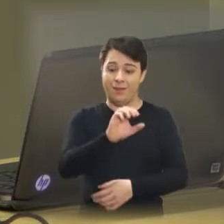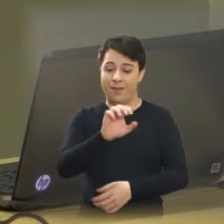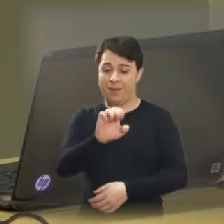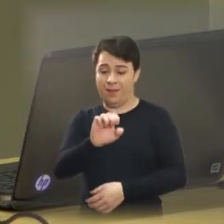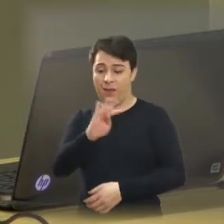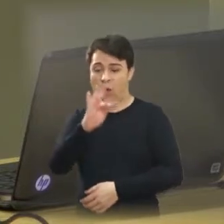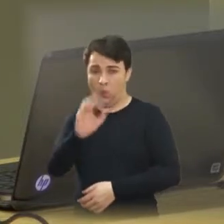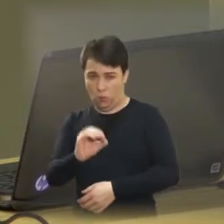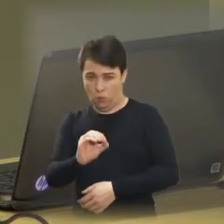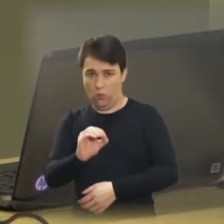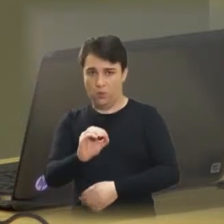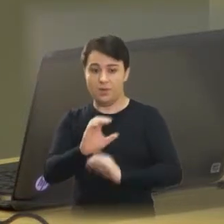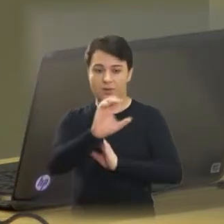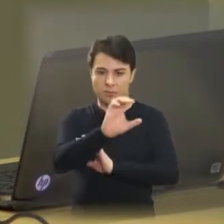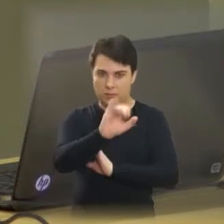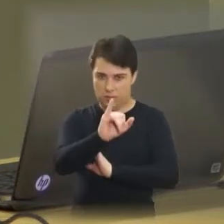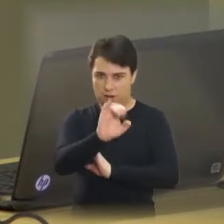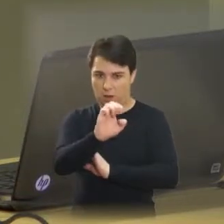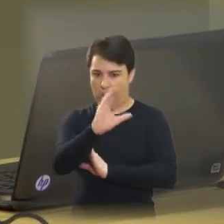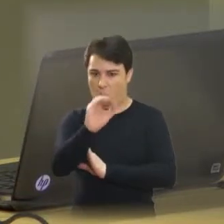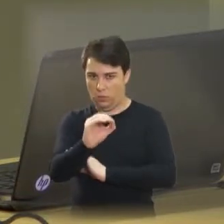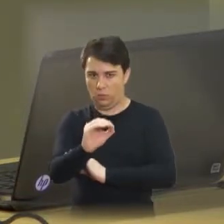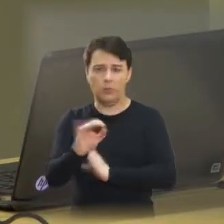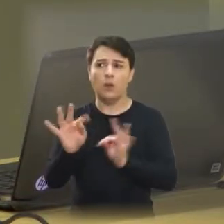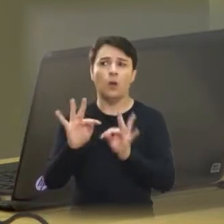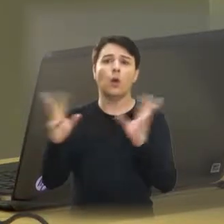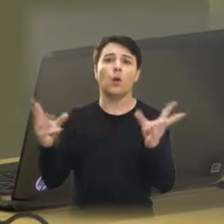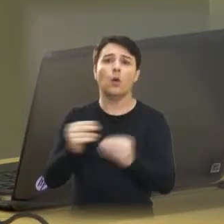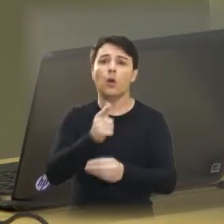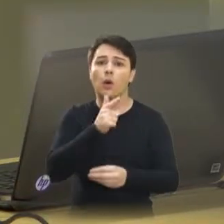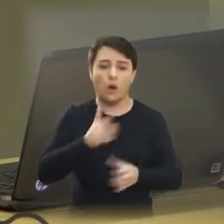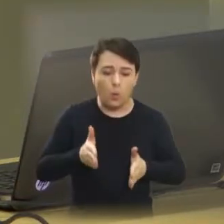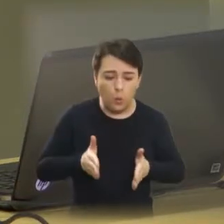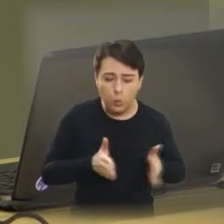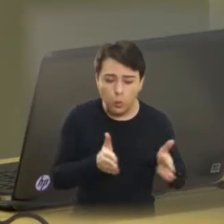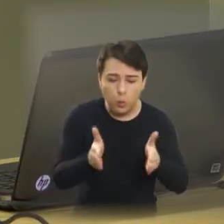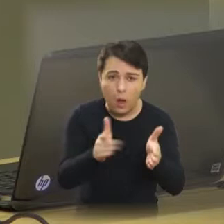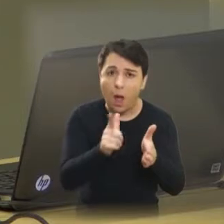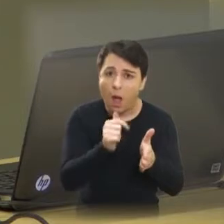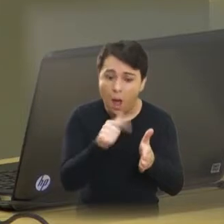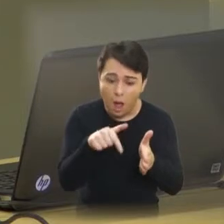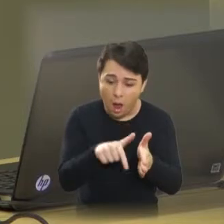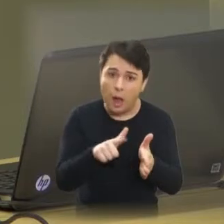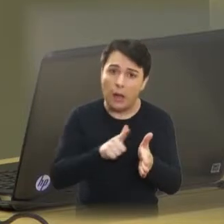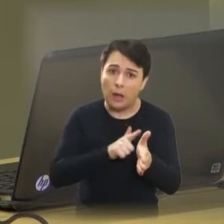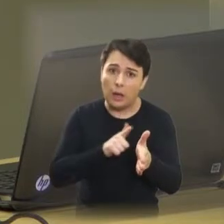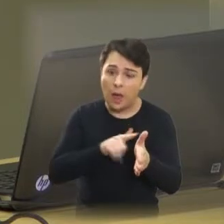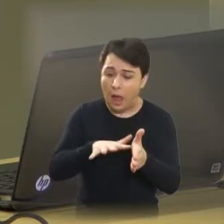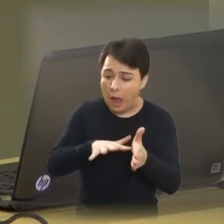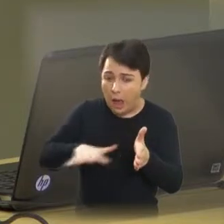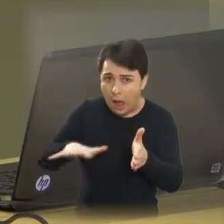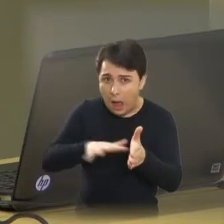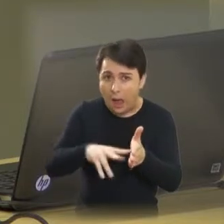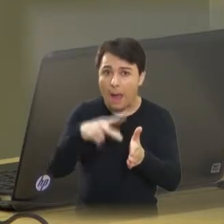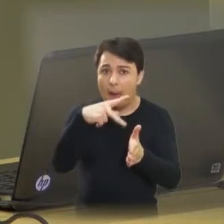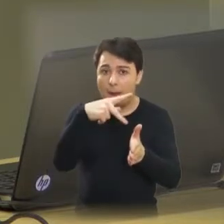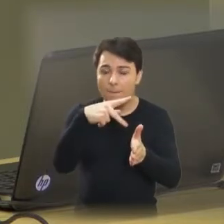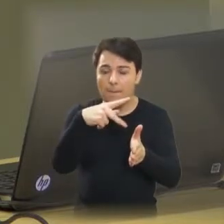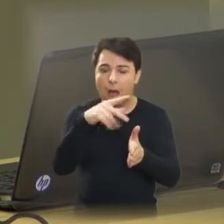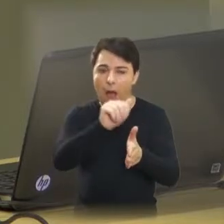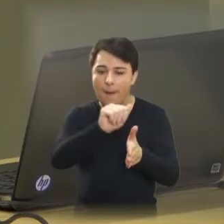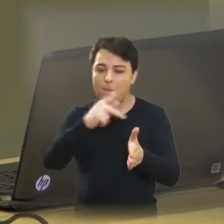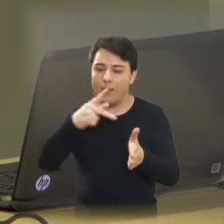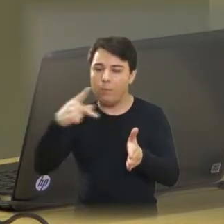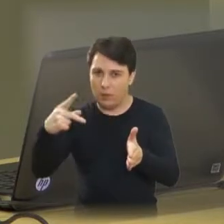Integração Ecológica. Todo córrego, todo veio d'água, ele tem a área de APP, área de proteção